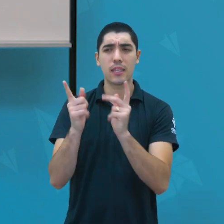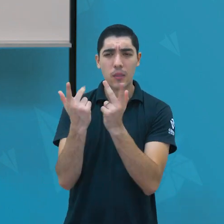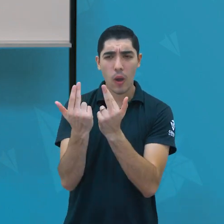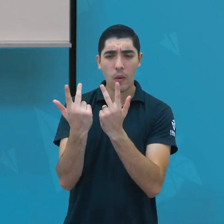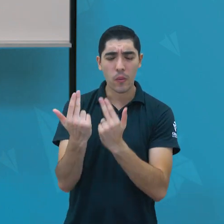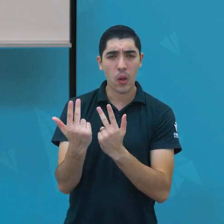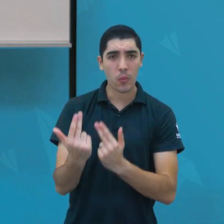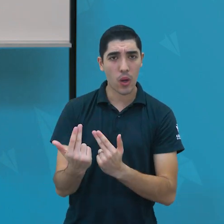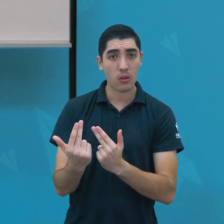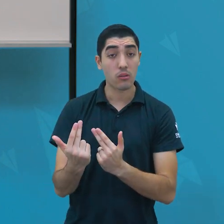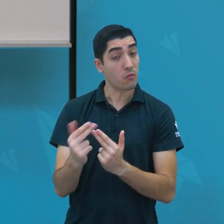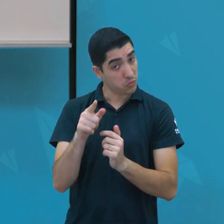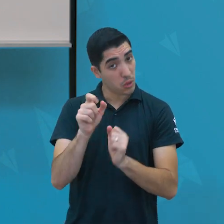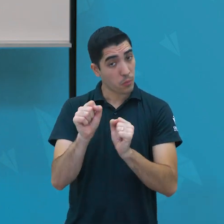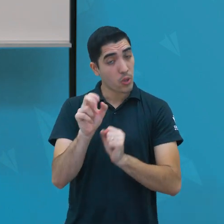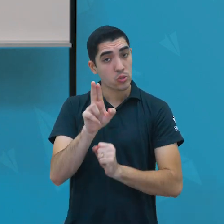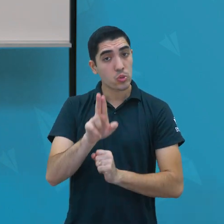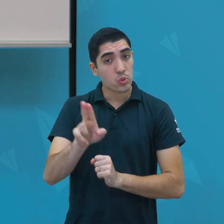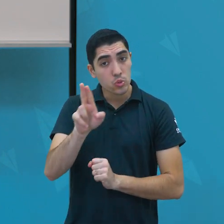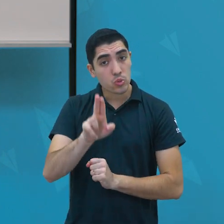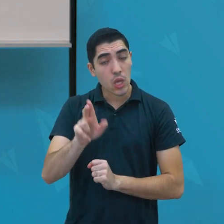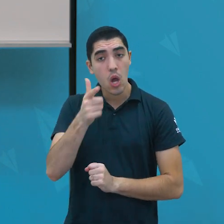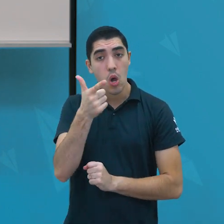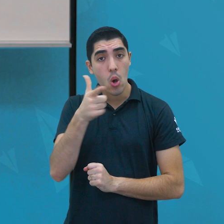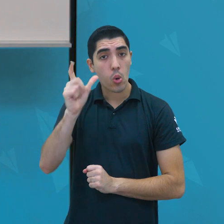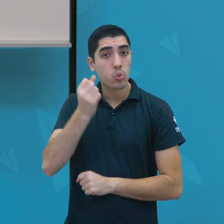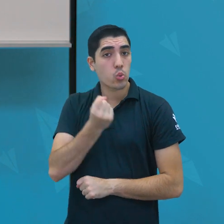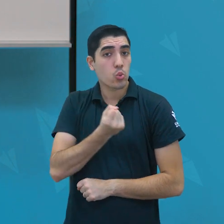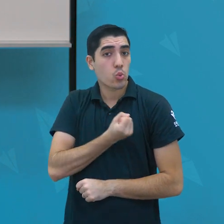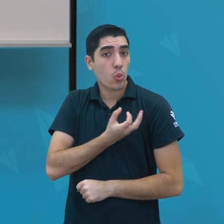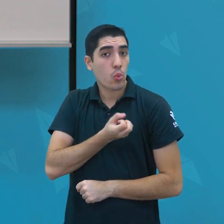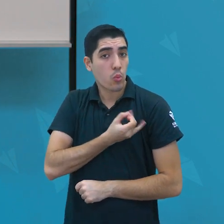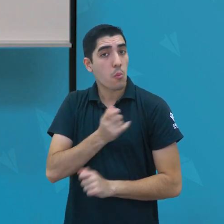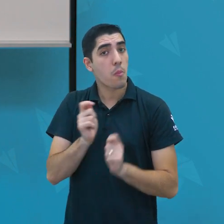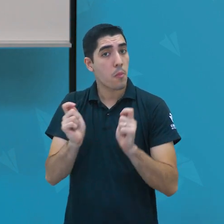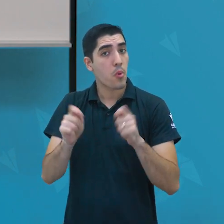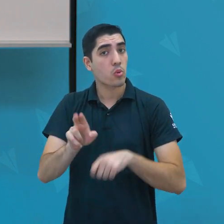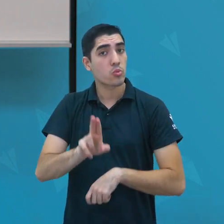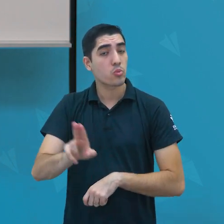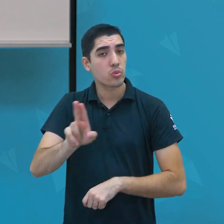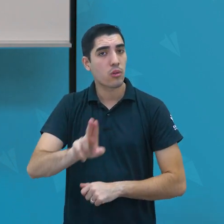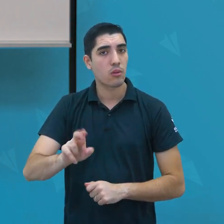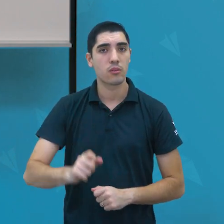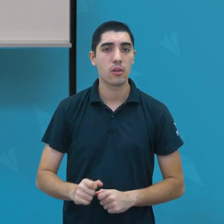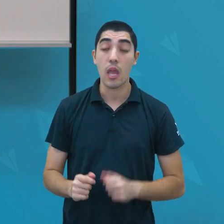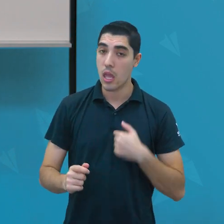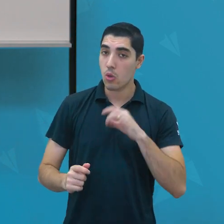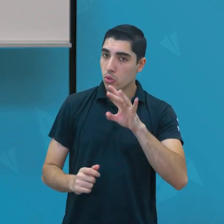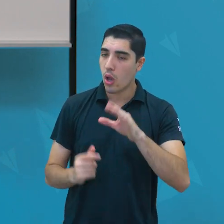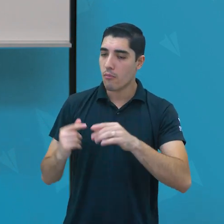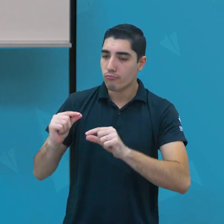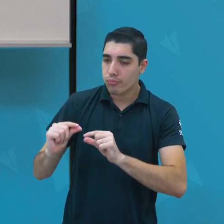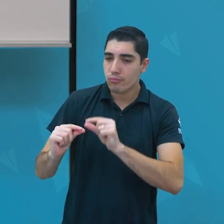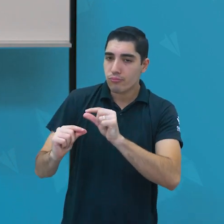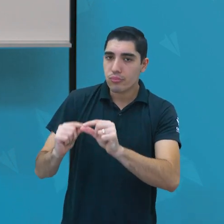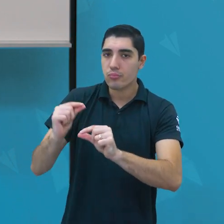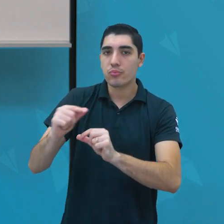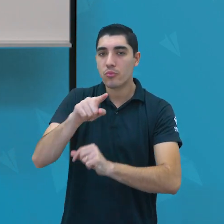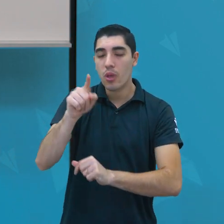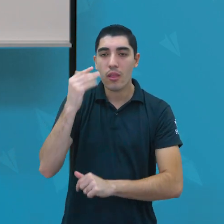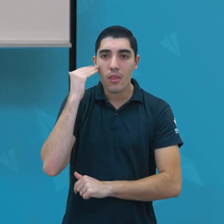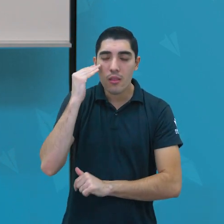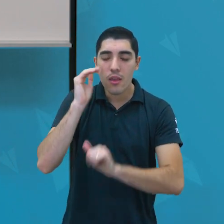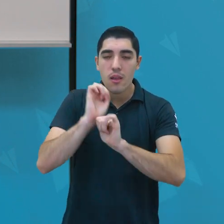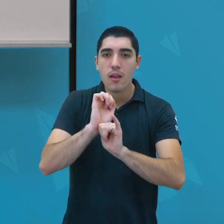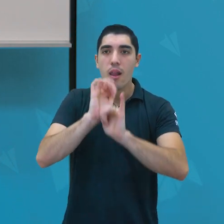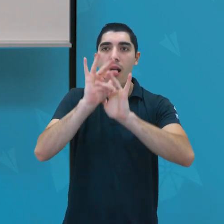mesmo número, tá? É possível você já utilizar um outro número para dividir. Aqui eu estou indo aos poucos, mostrando para você